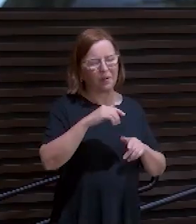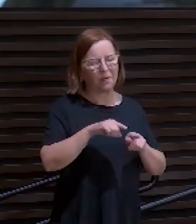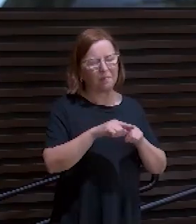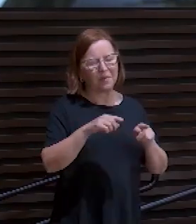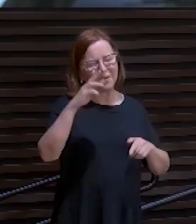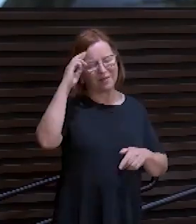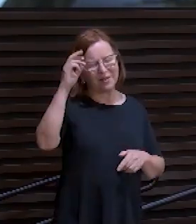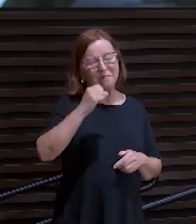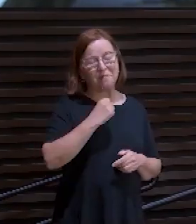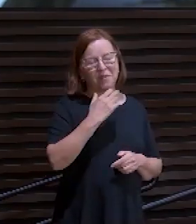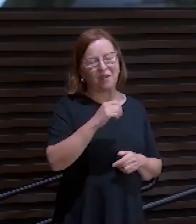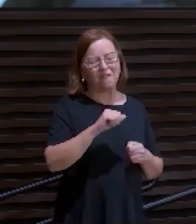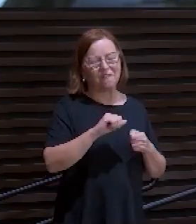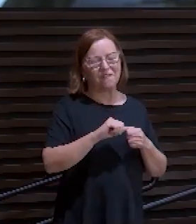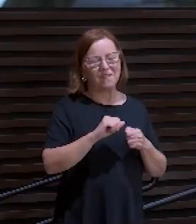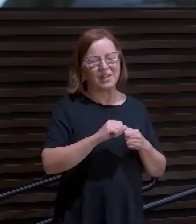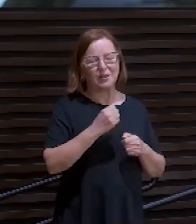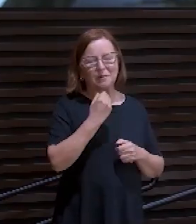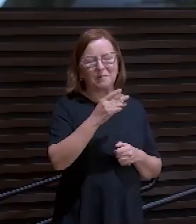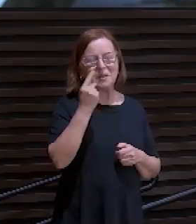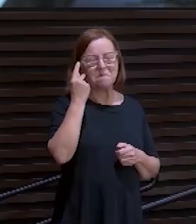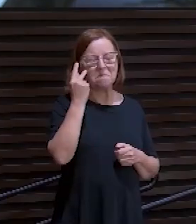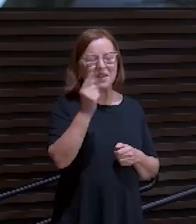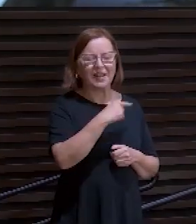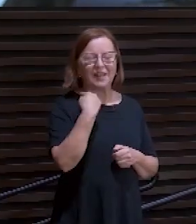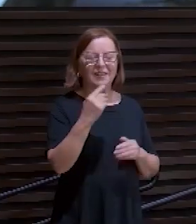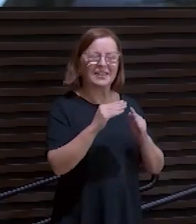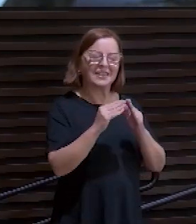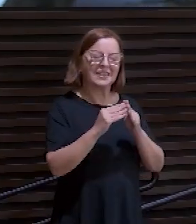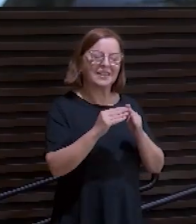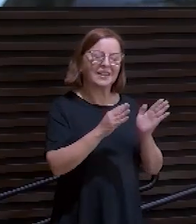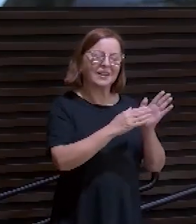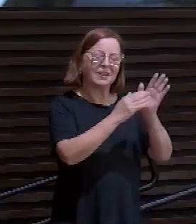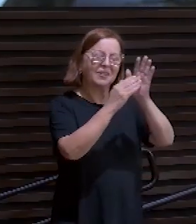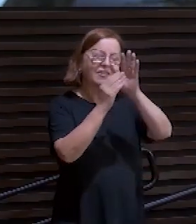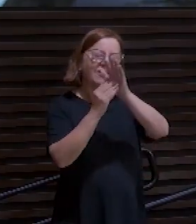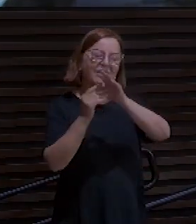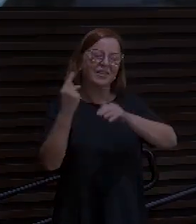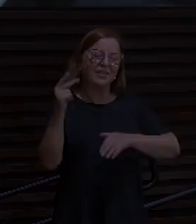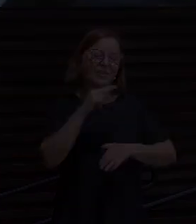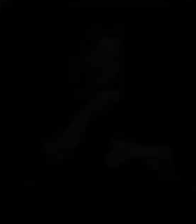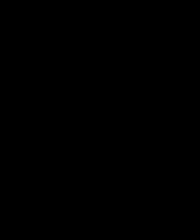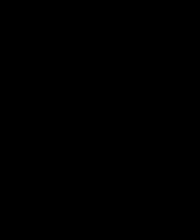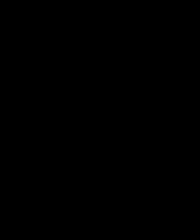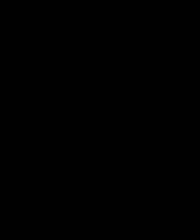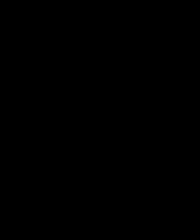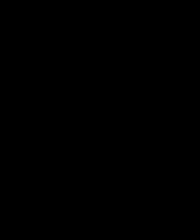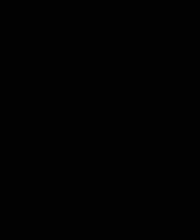fez o bem para a nossa casa. Louvado seja o teu nome. Amém.